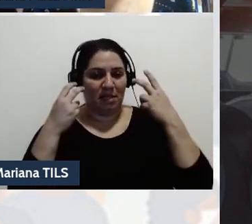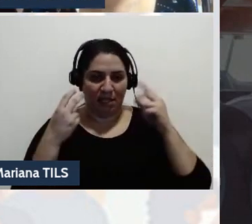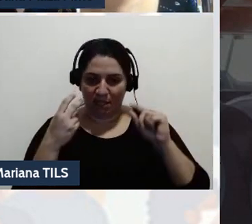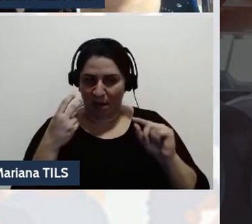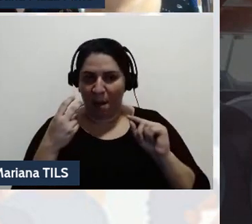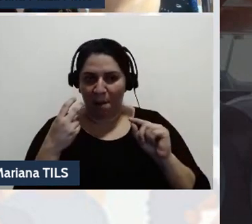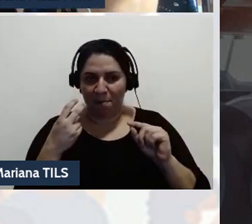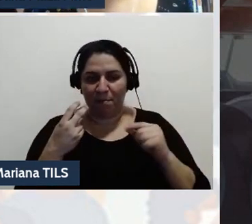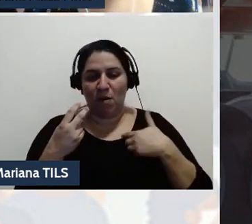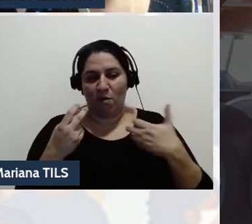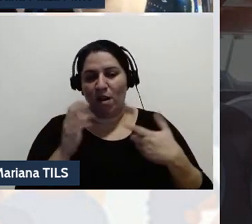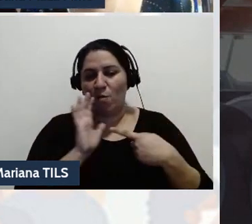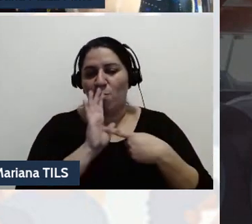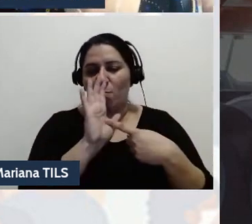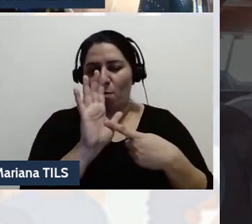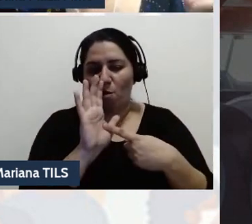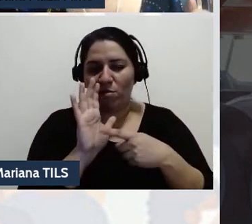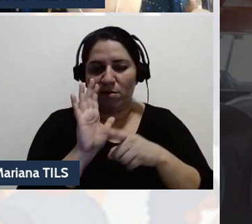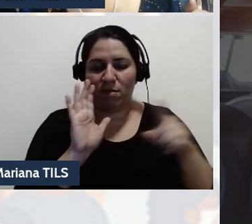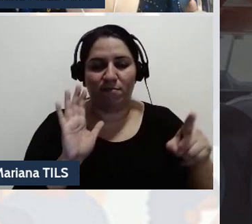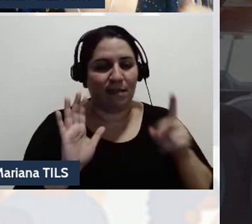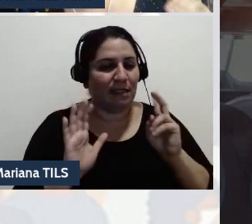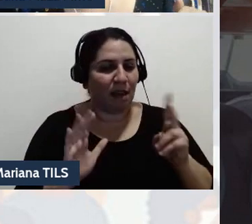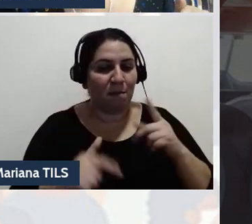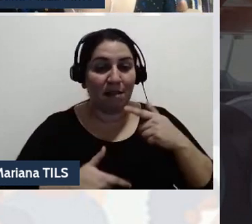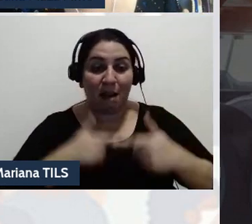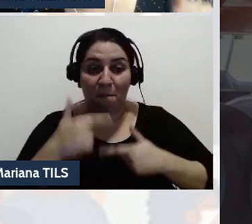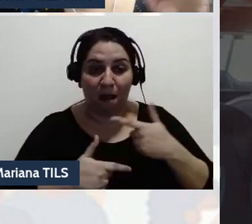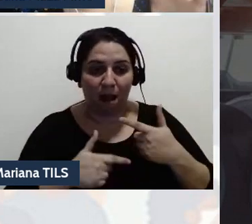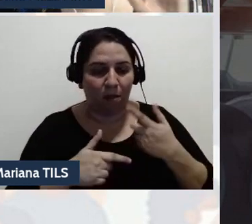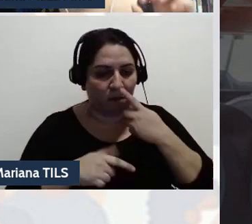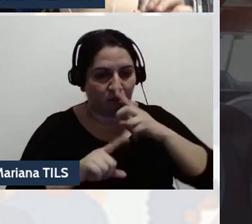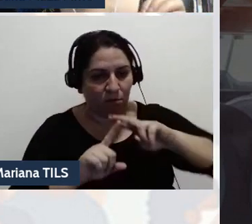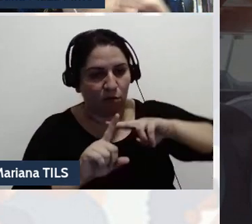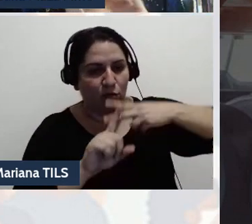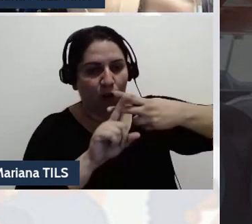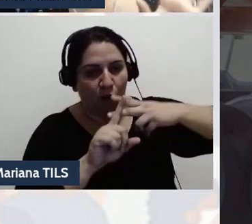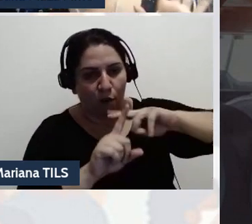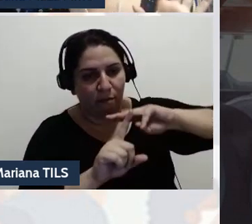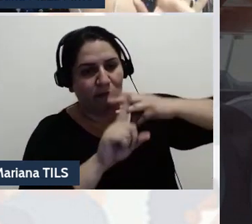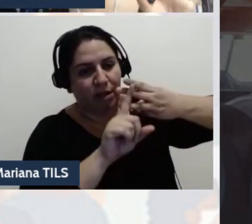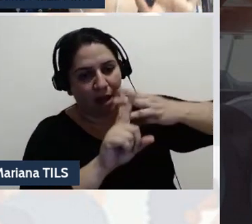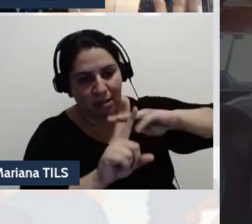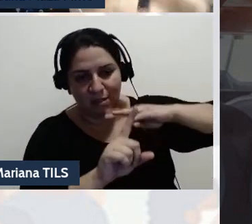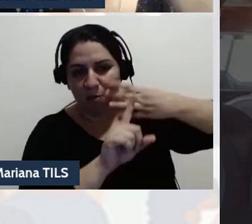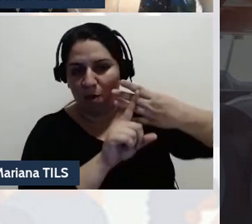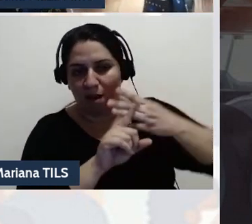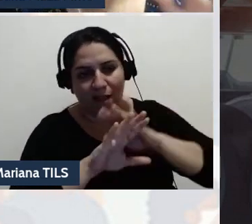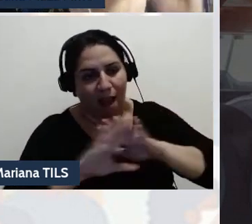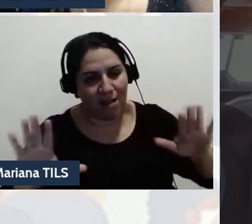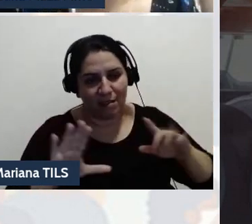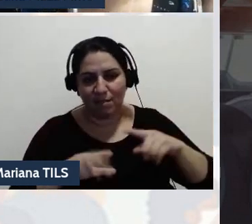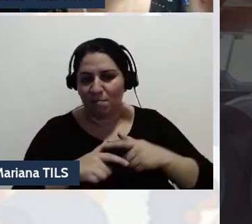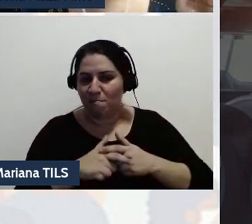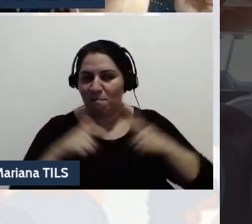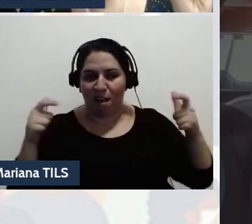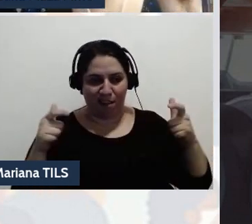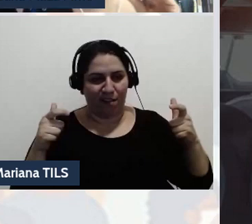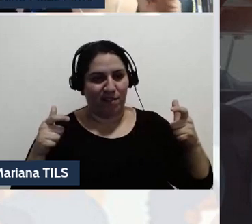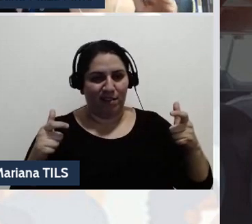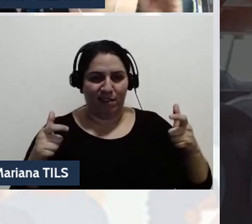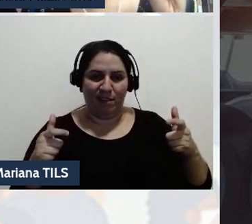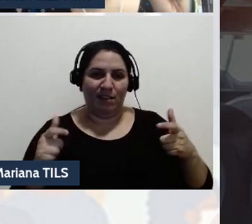eu quero chamar a atenção é que a sobrecarga é a regra, né? E aí eu trouxe aqui um depoimento sintético que sintetiza